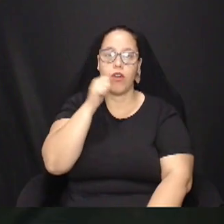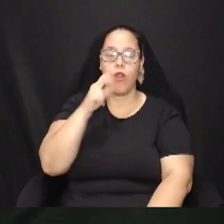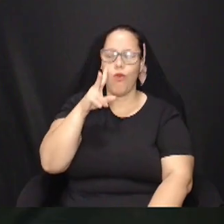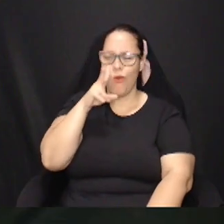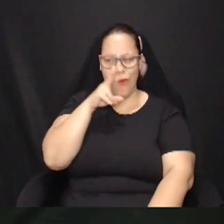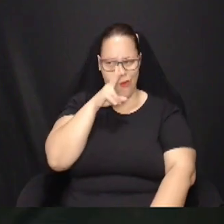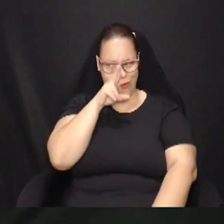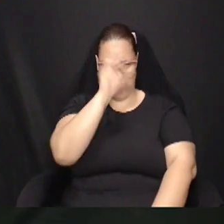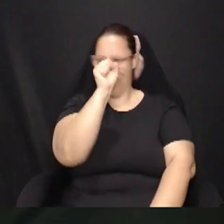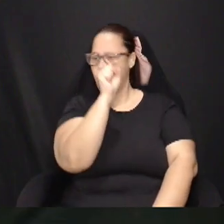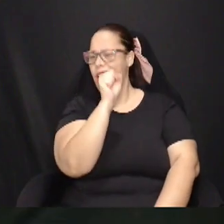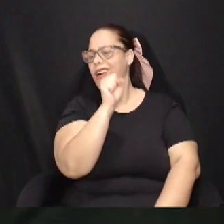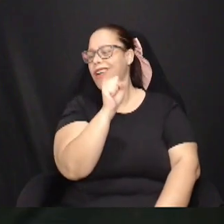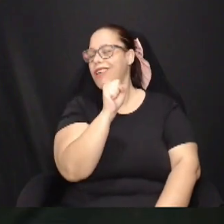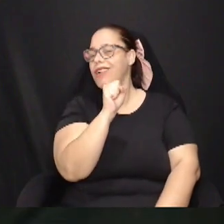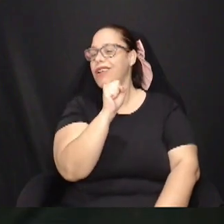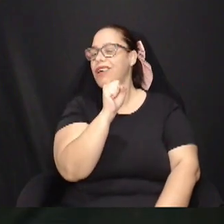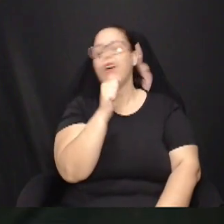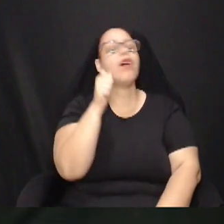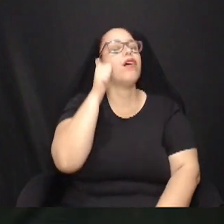Essas mulheres foram